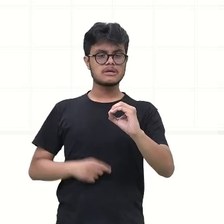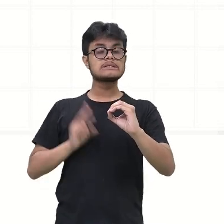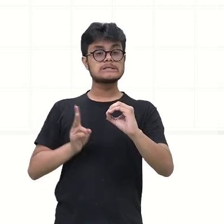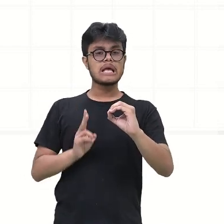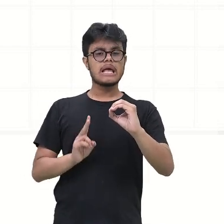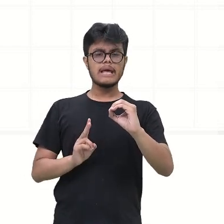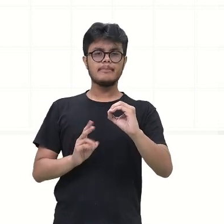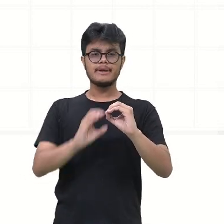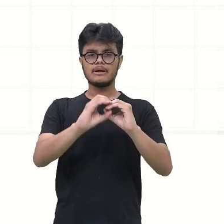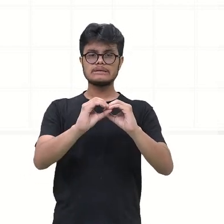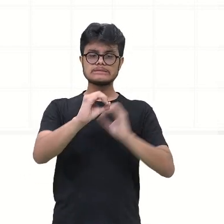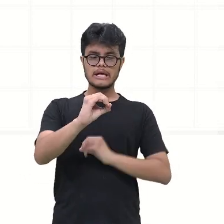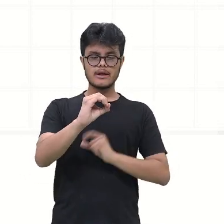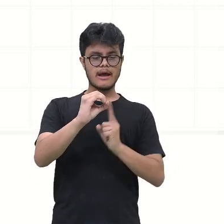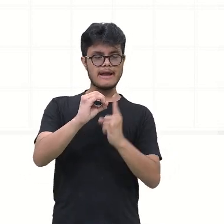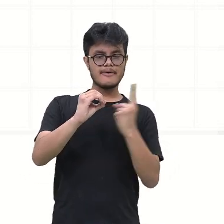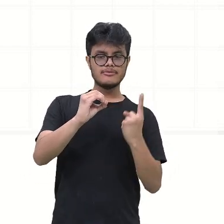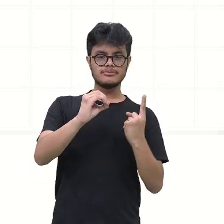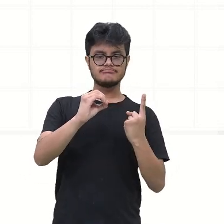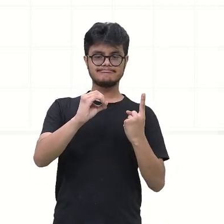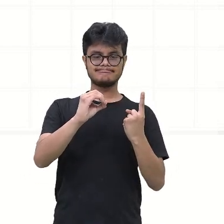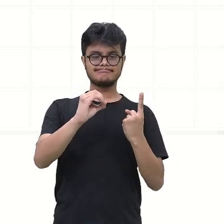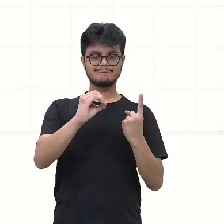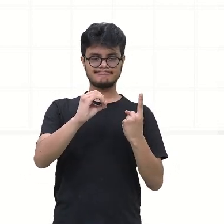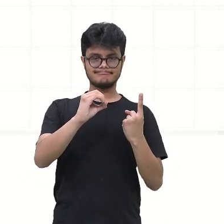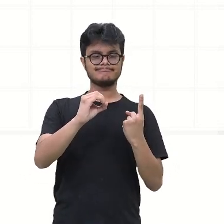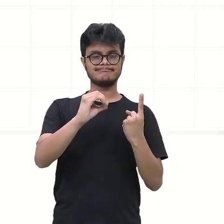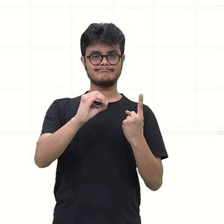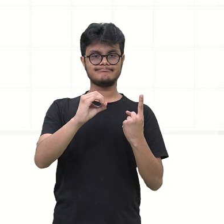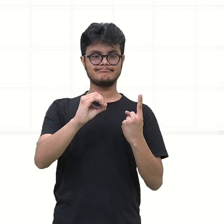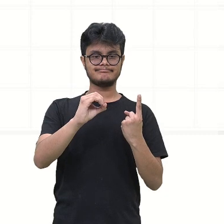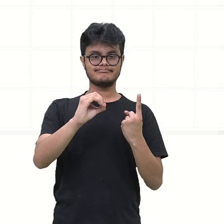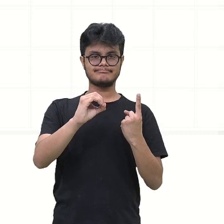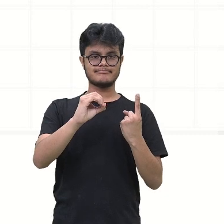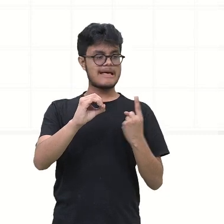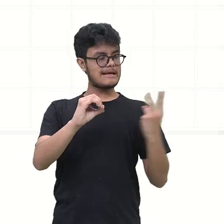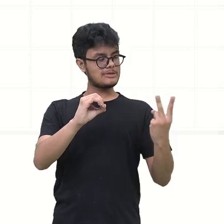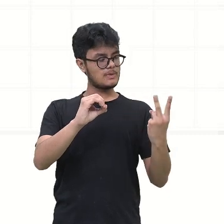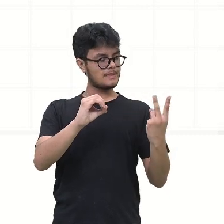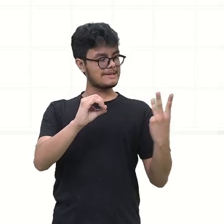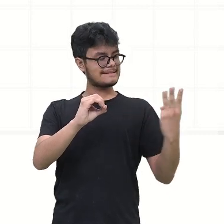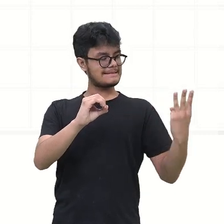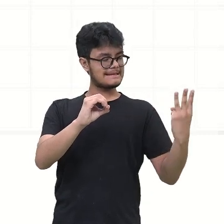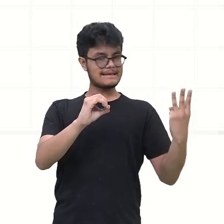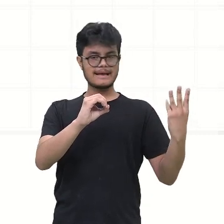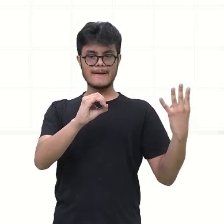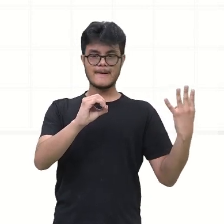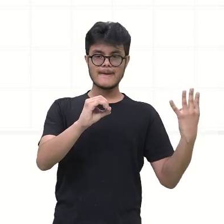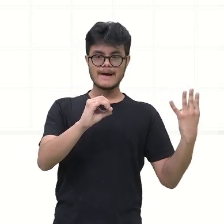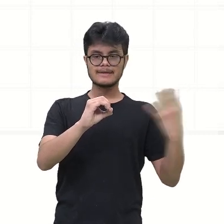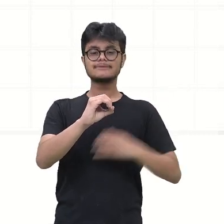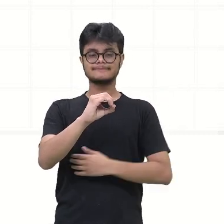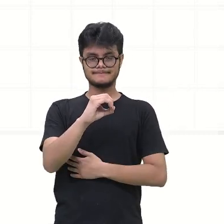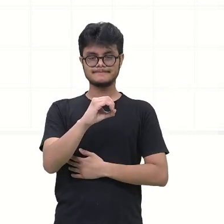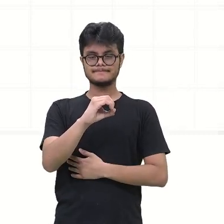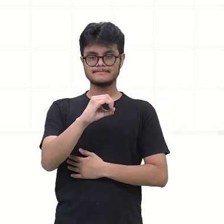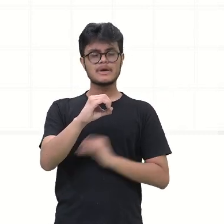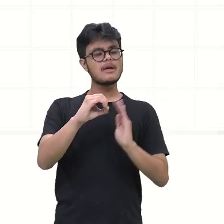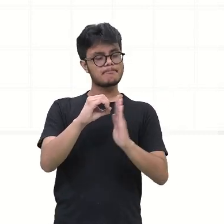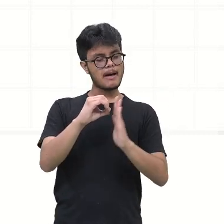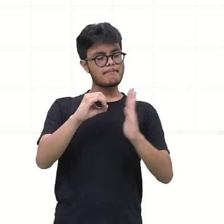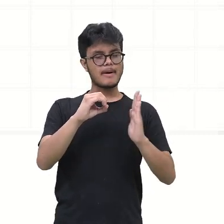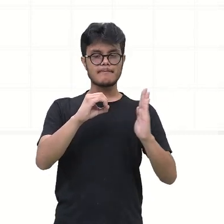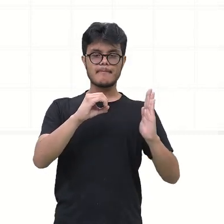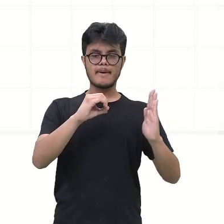uma unidade, eu vou nesse sentido. Então, eu vou sempre aumentando uma unidade. Então, 0, depois do 0 vem o 1, depois do 1